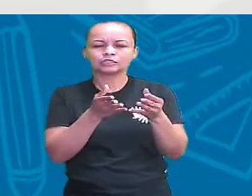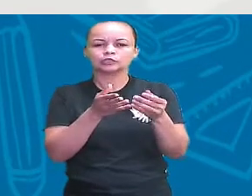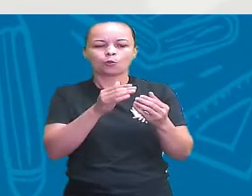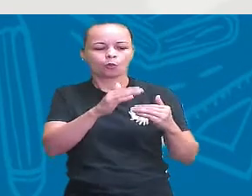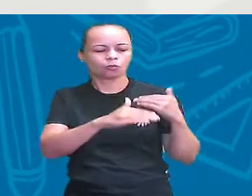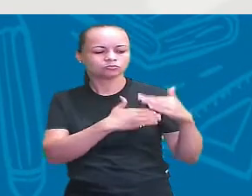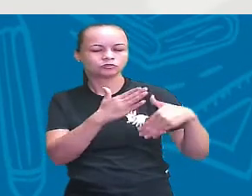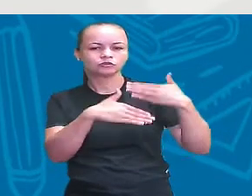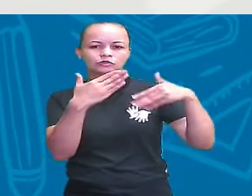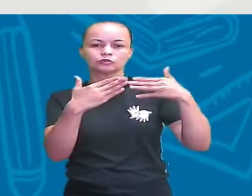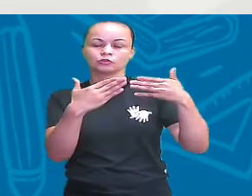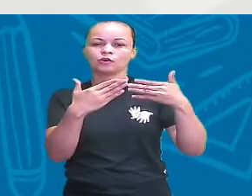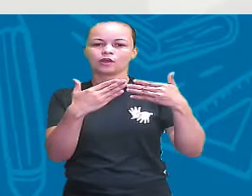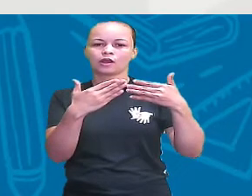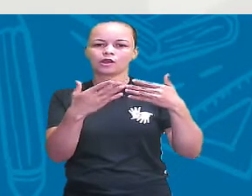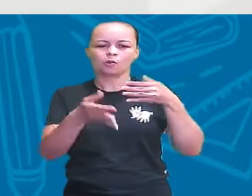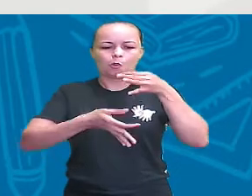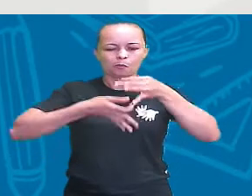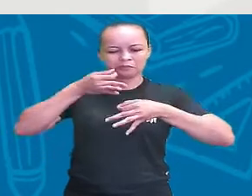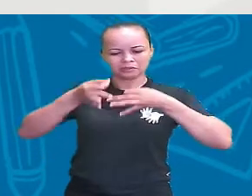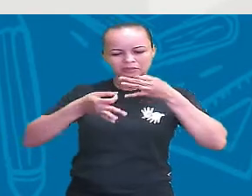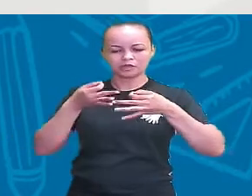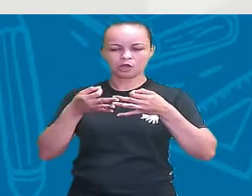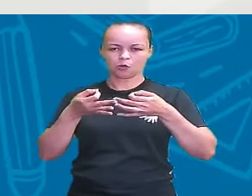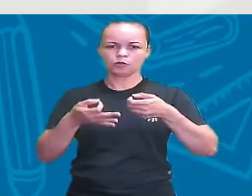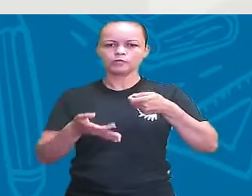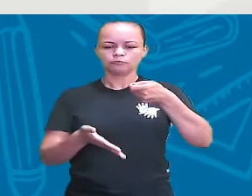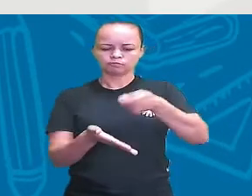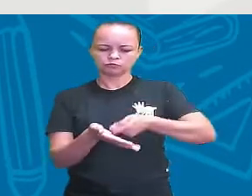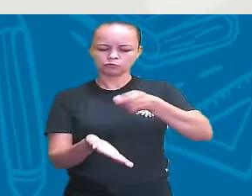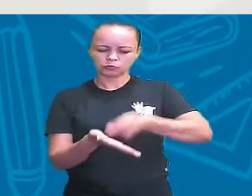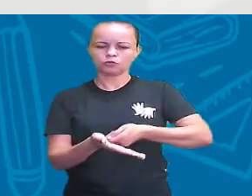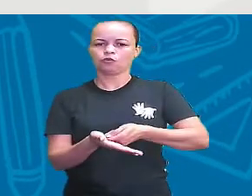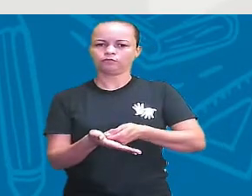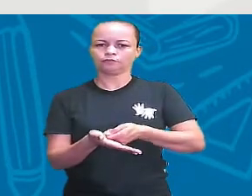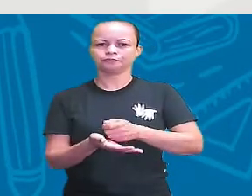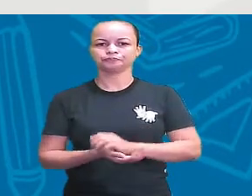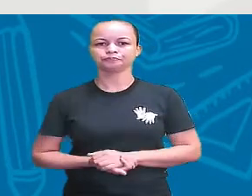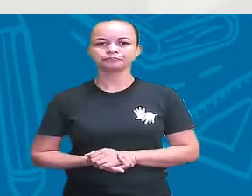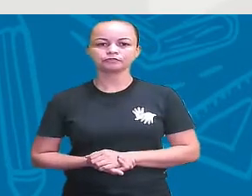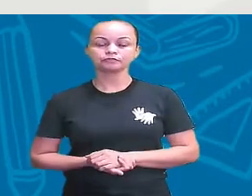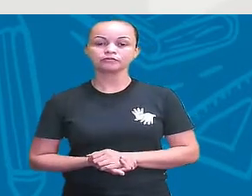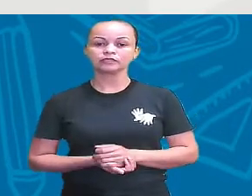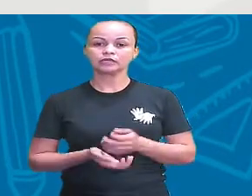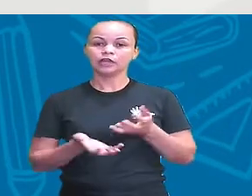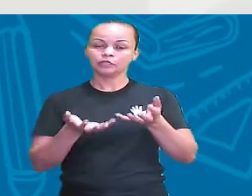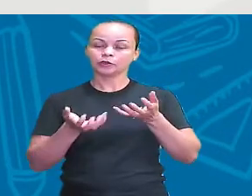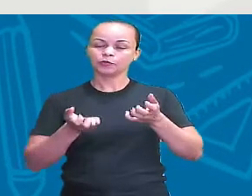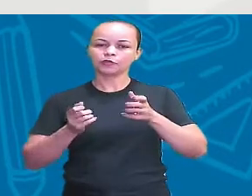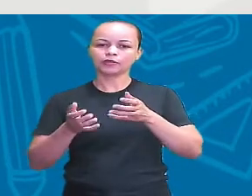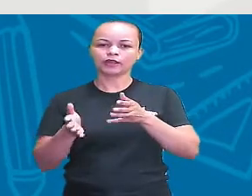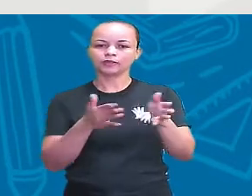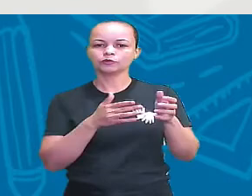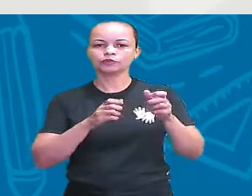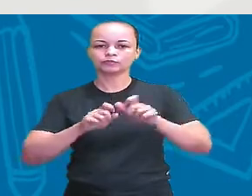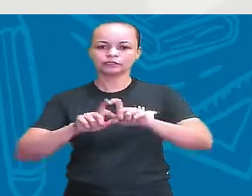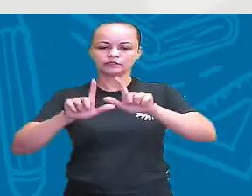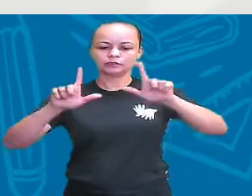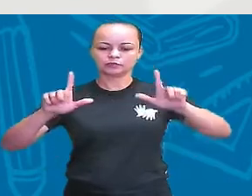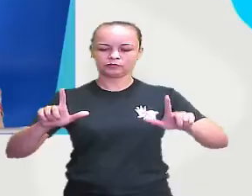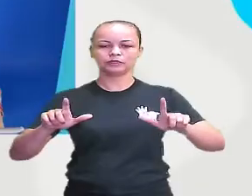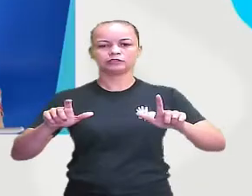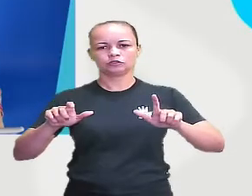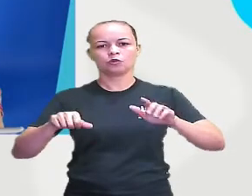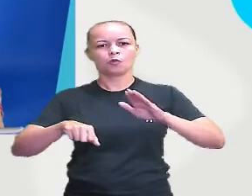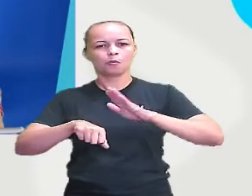argumentos sólidos e com rigor. Vamos lá então? Por favor, produção, eu queria mais uma vez reiterar a importância desse